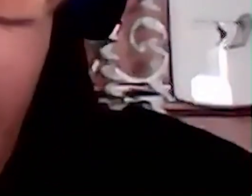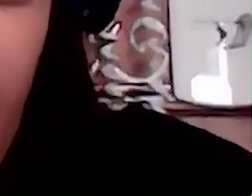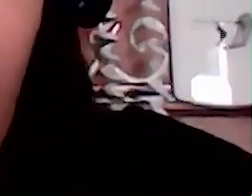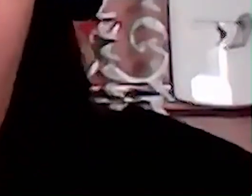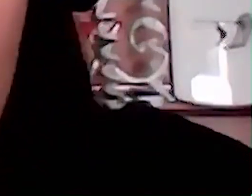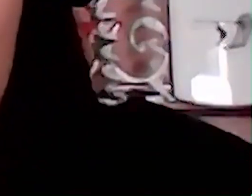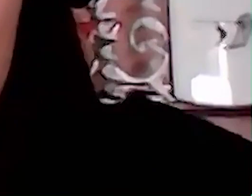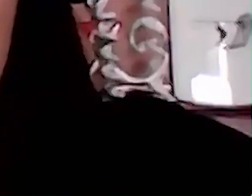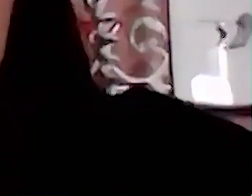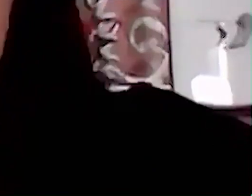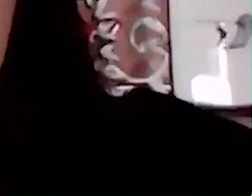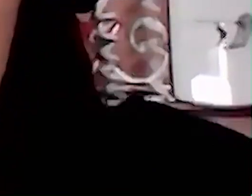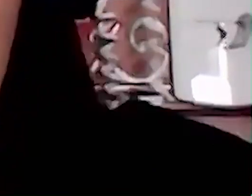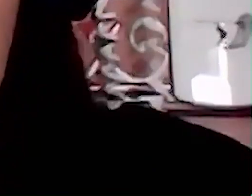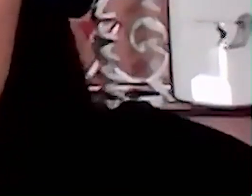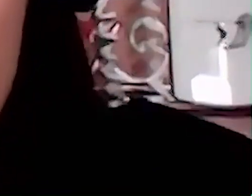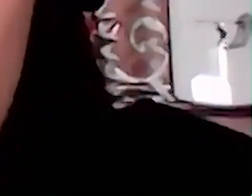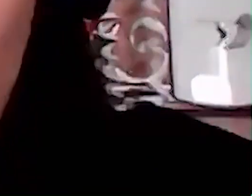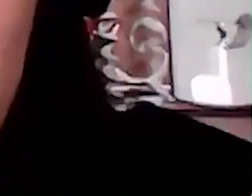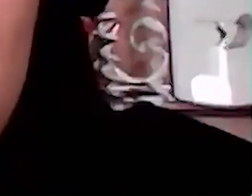muito fã e